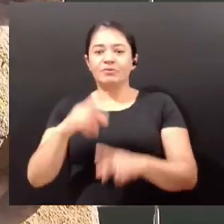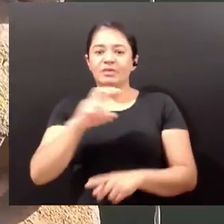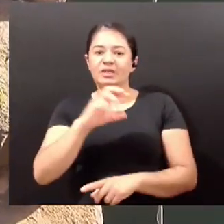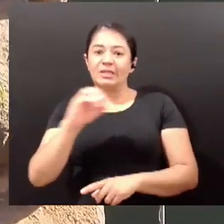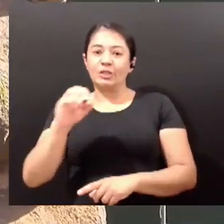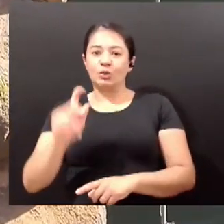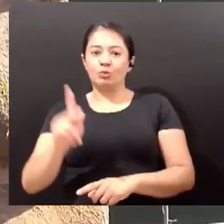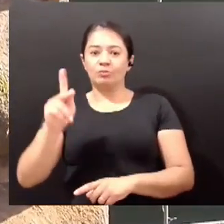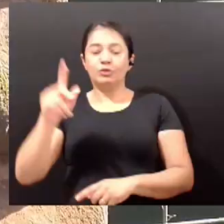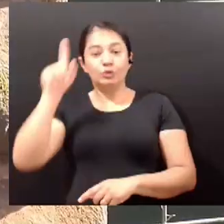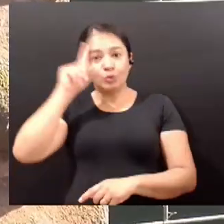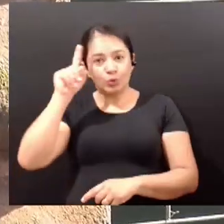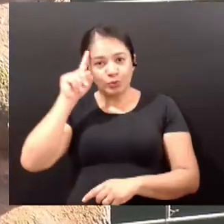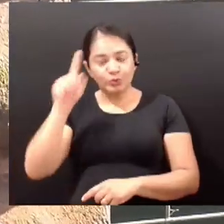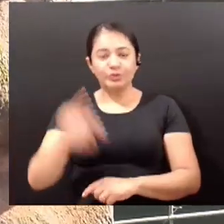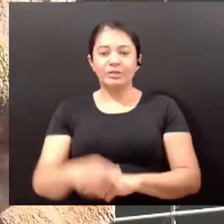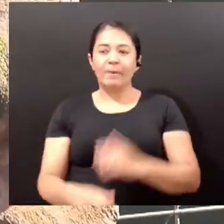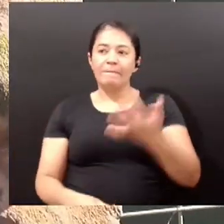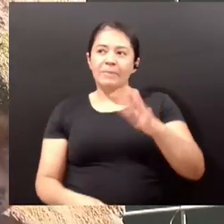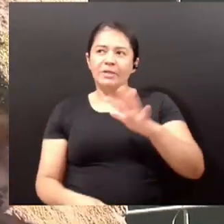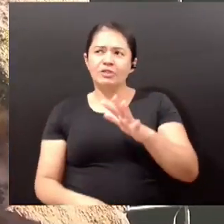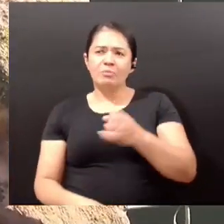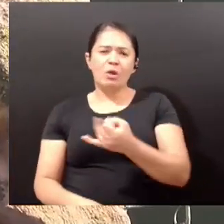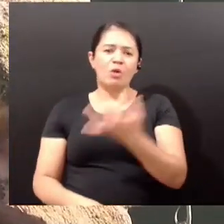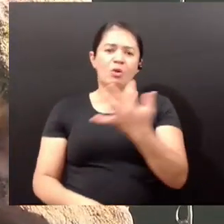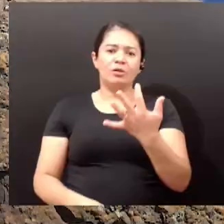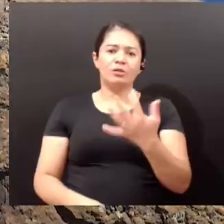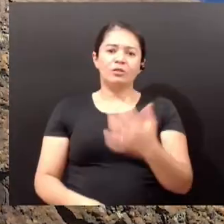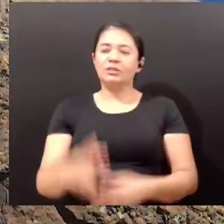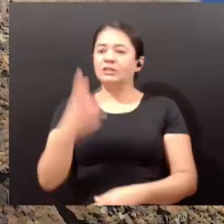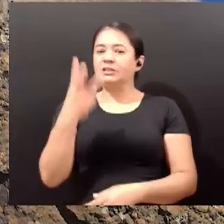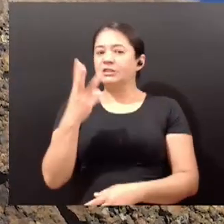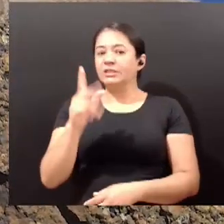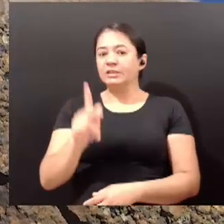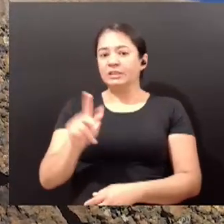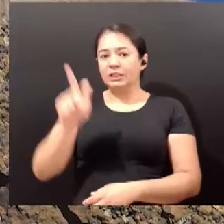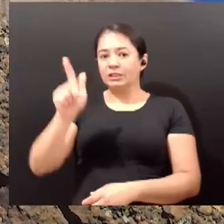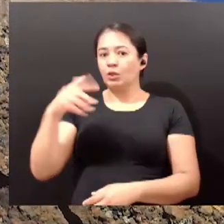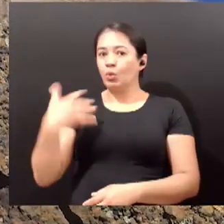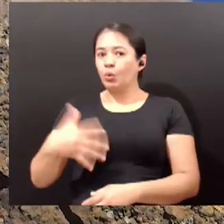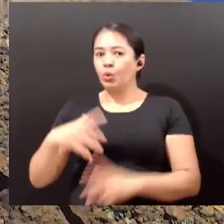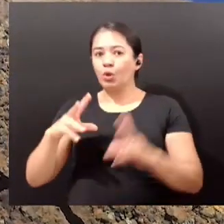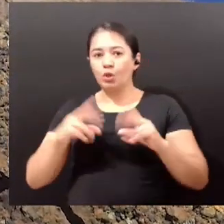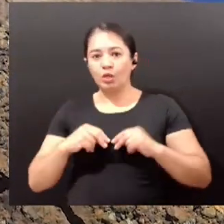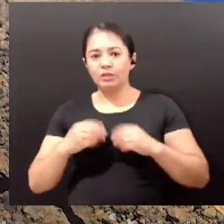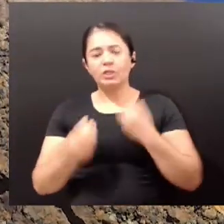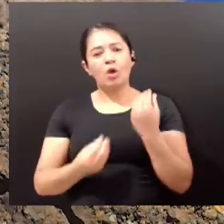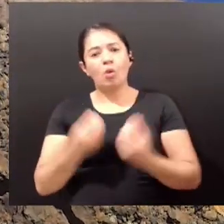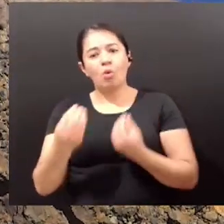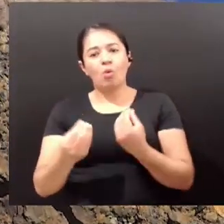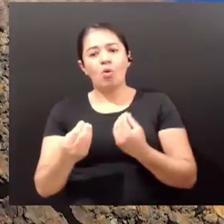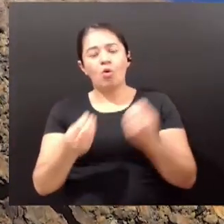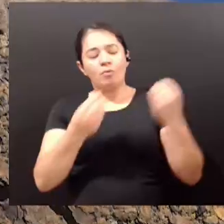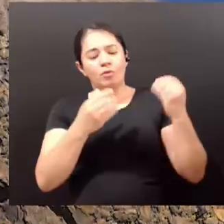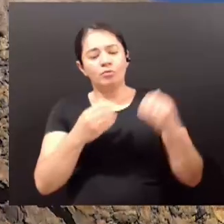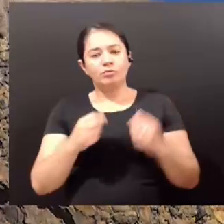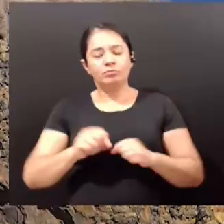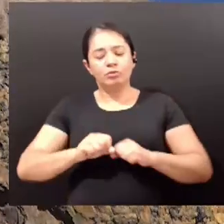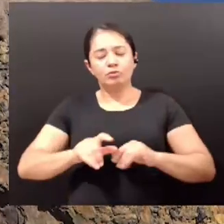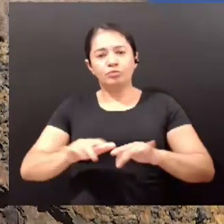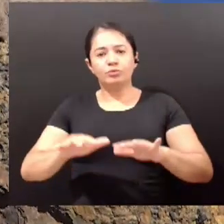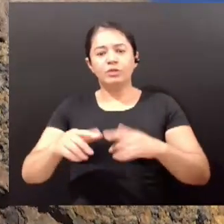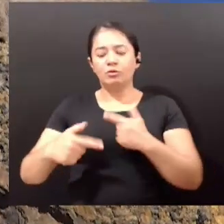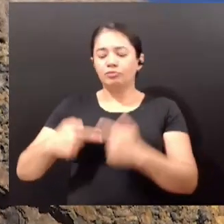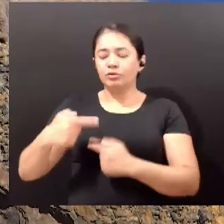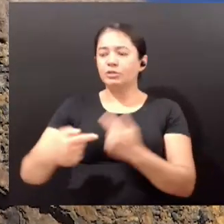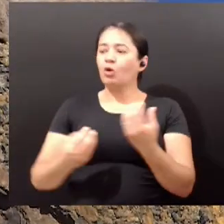Por dia, mais ou menos quantos 3 quilos. É bastante. Como que se dá, na verdade, a reprodução da espécie da onça